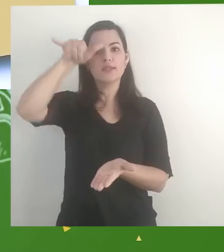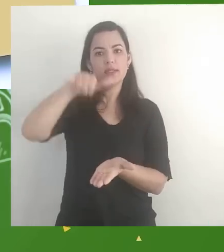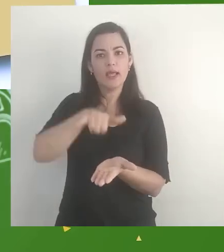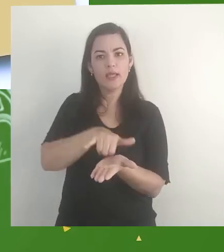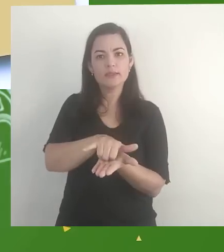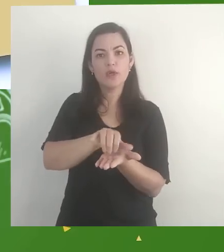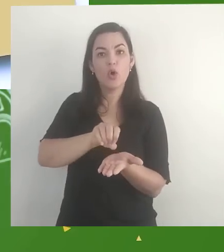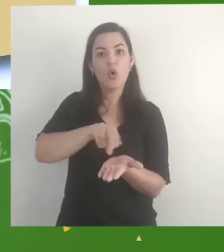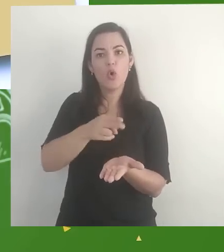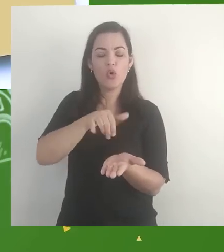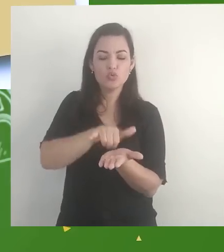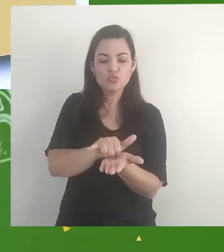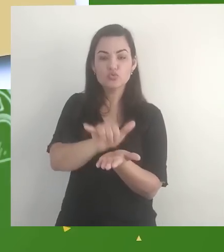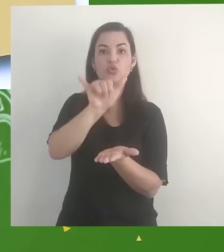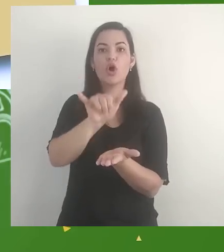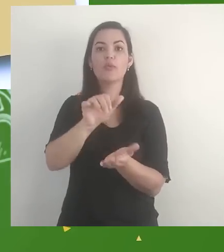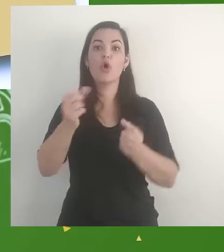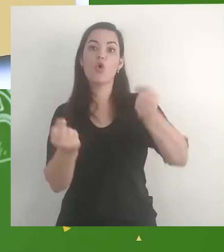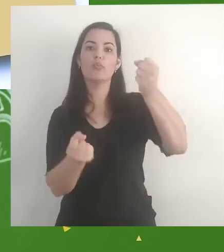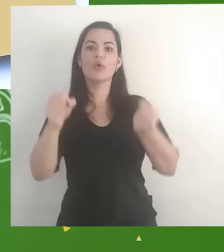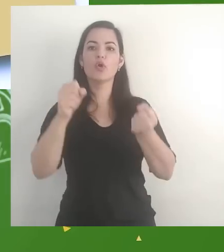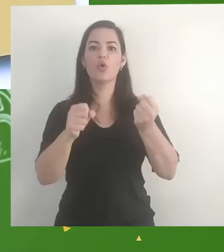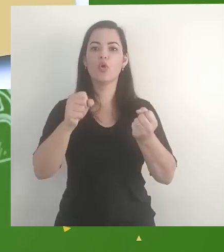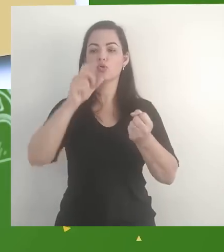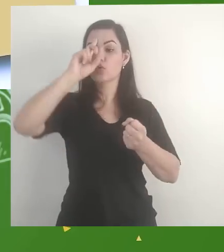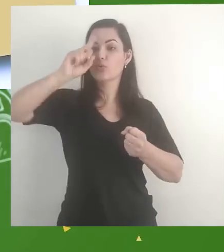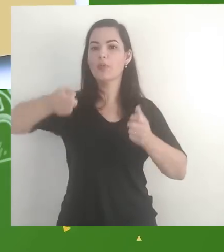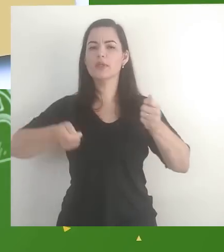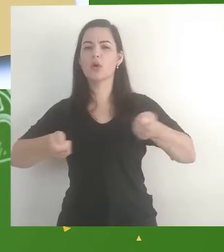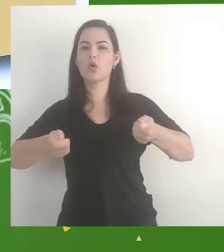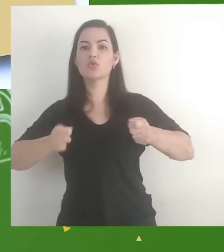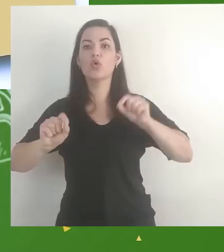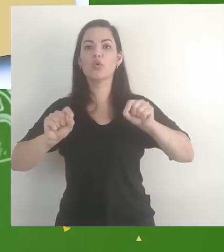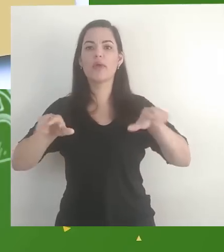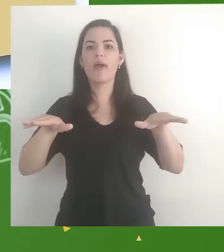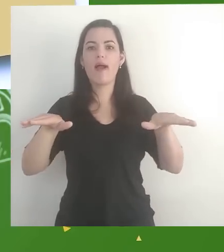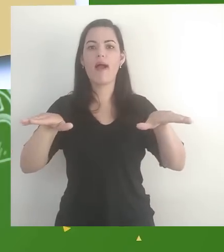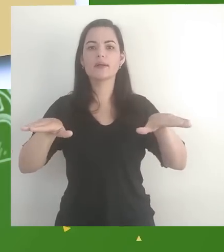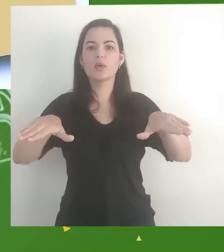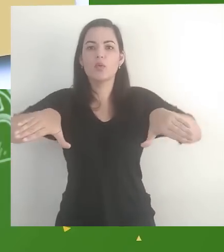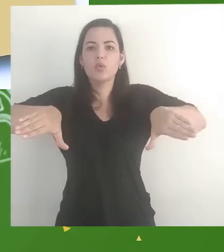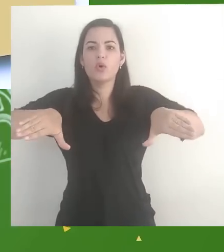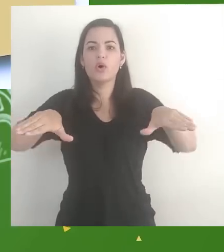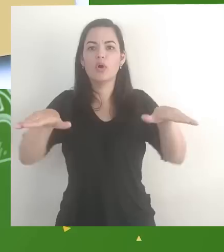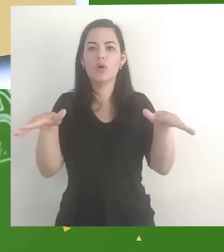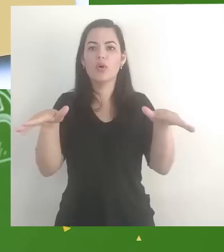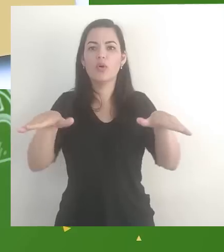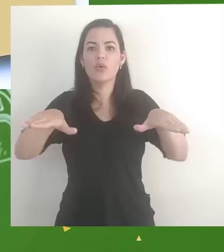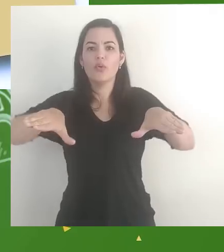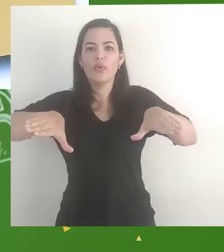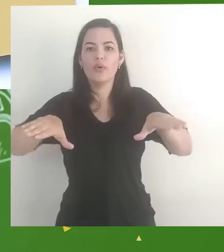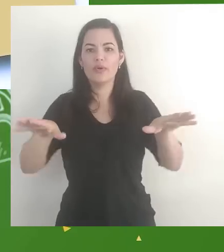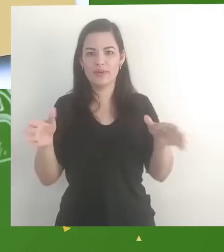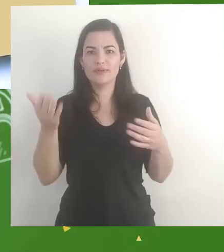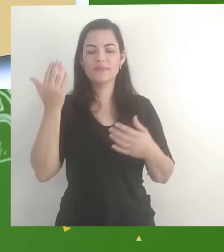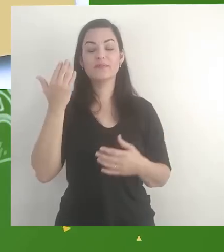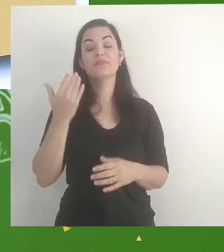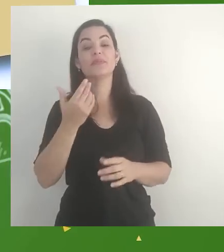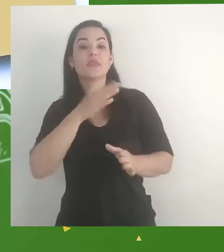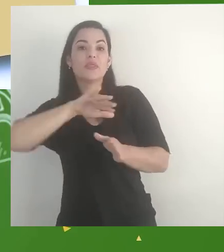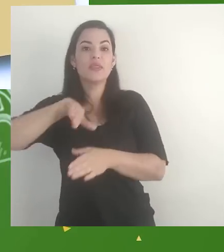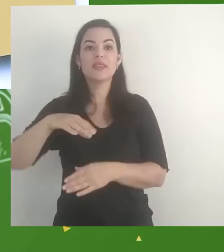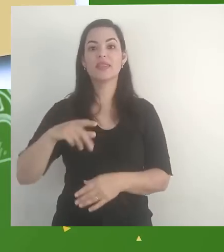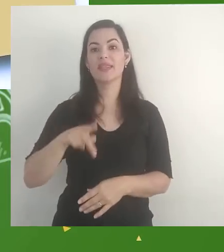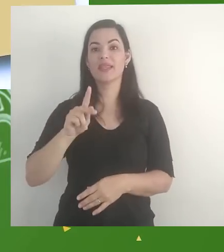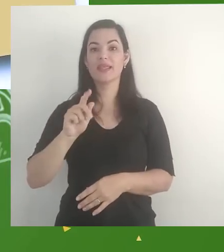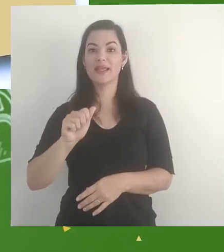na posição das asas. O Caio, da Escola Amador Bueno, do 3º ano,